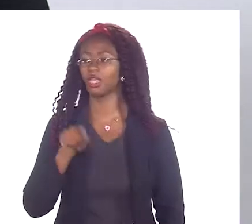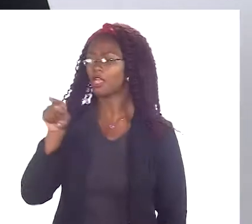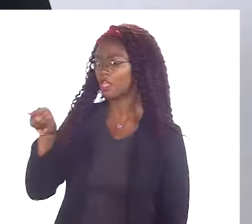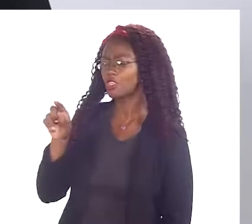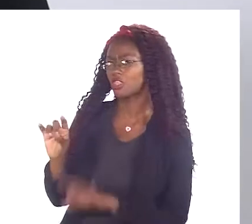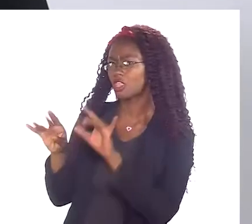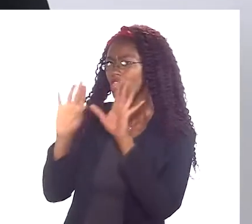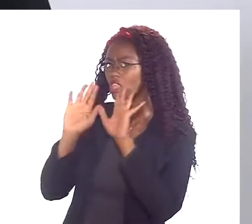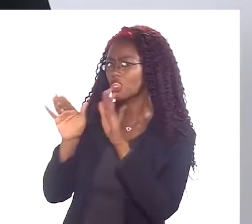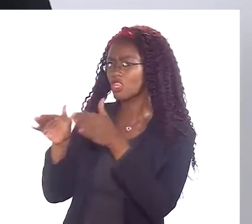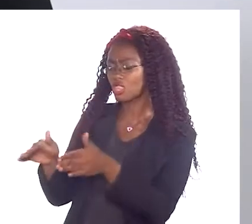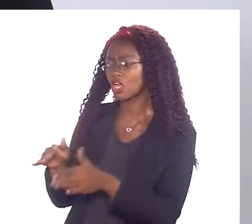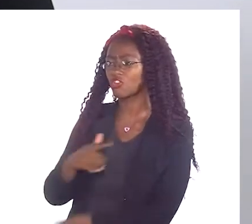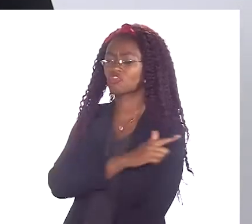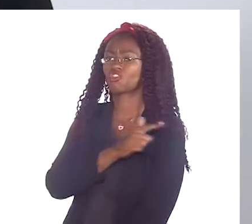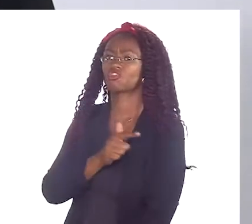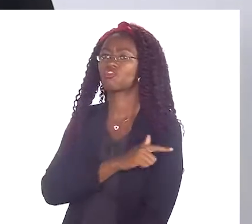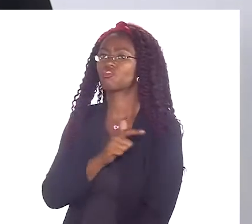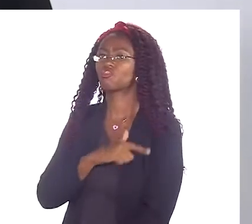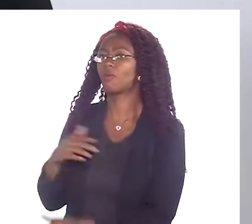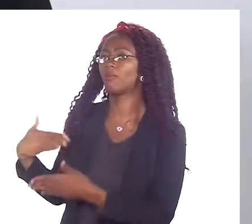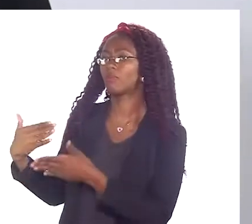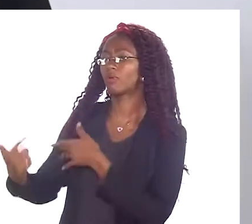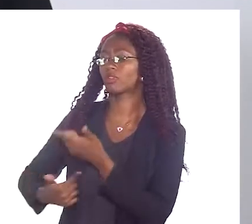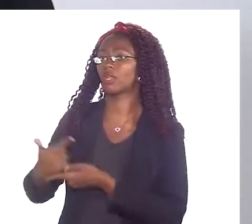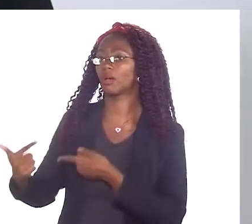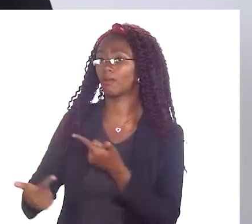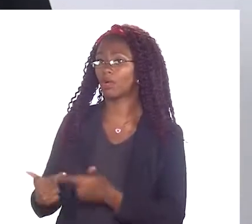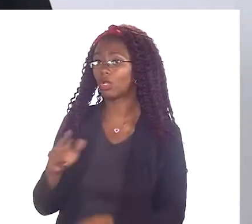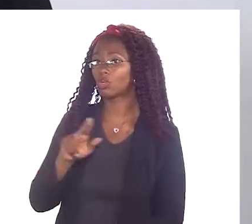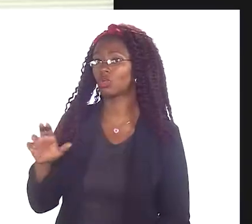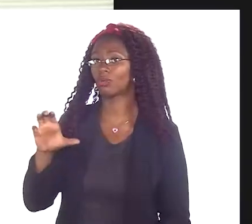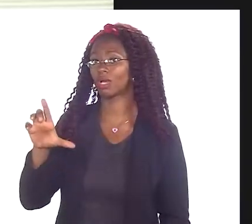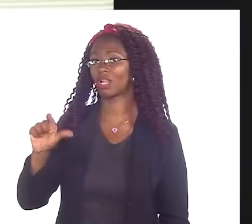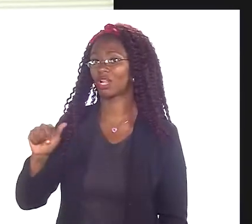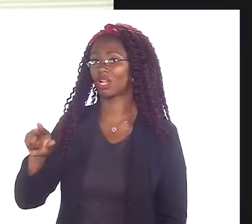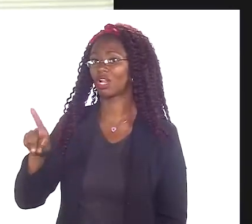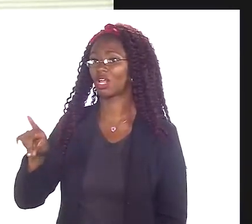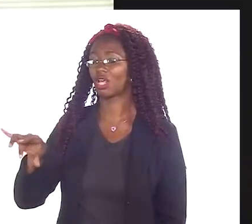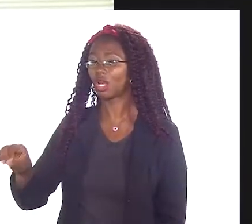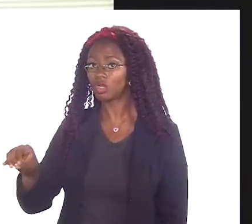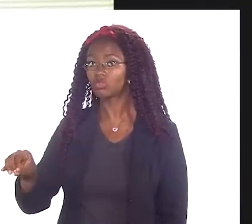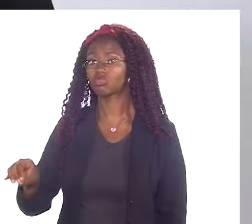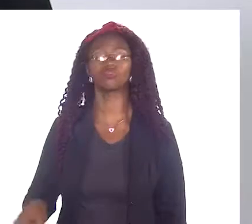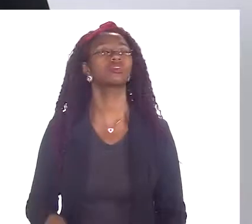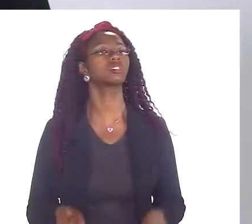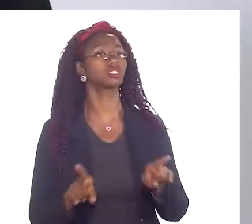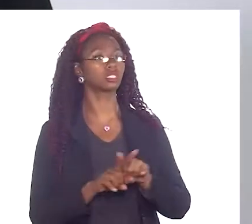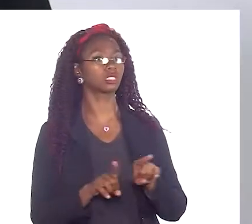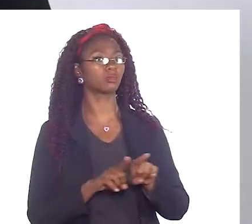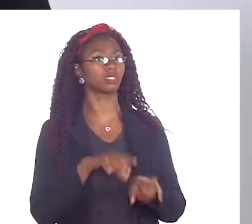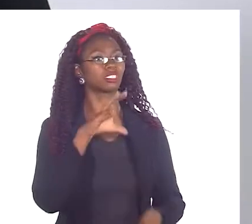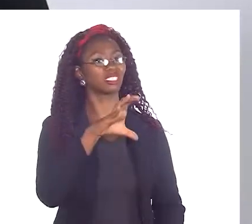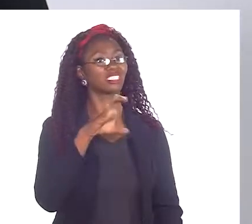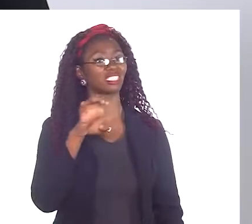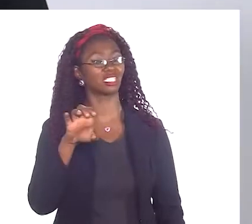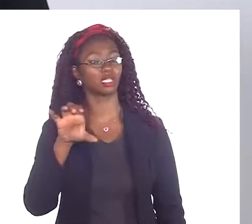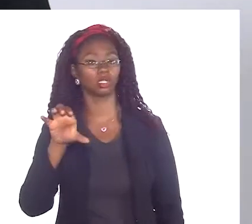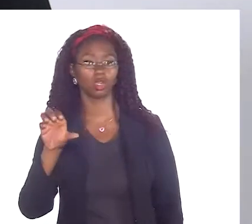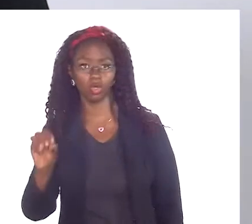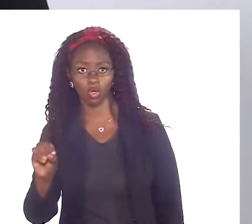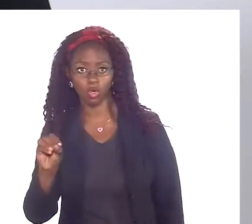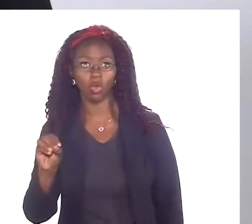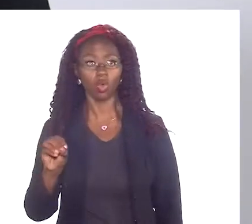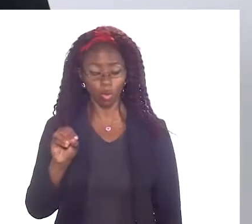gestão de carreira e CEO da Employability, Cláudio Riccioppo, e o CEO da